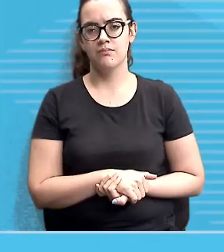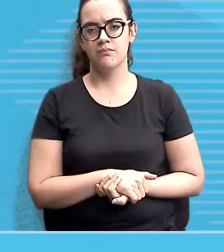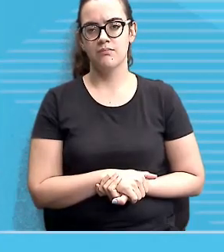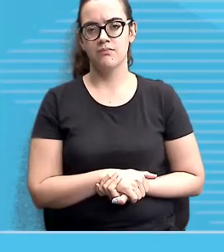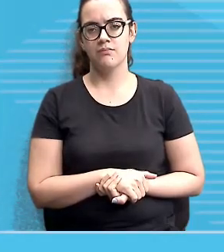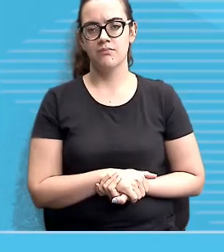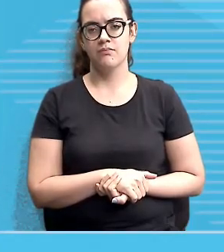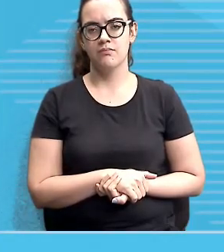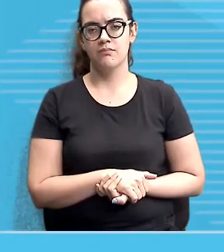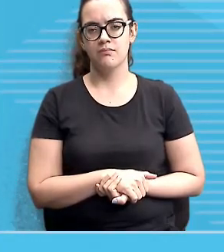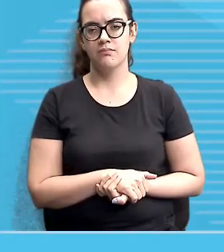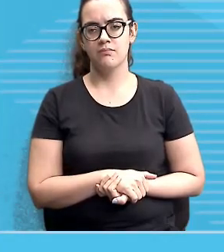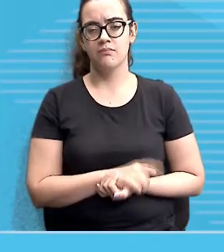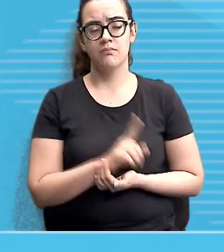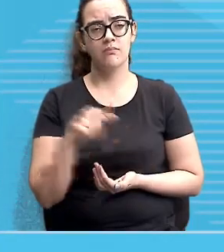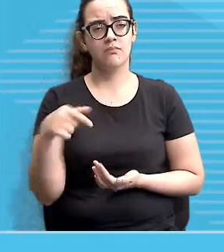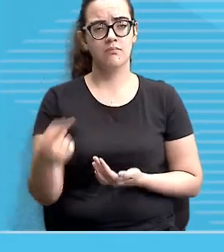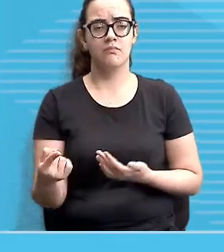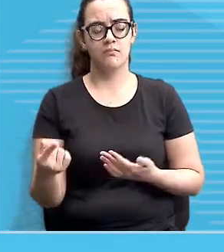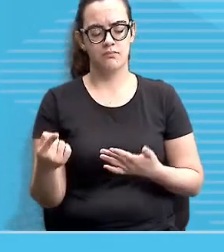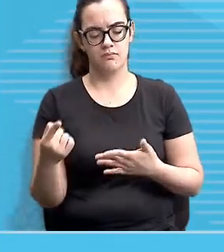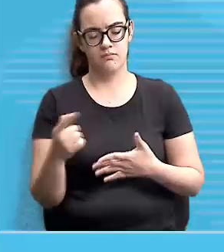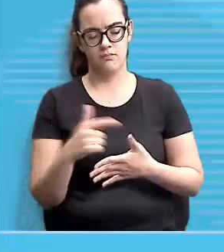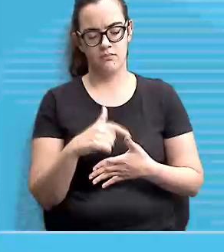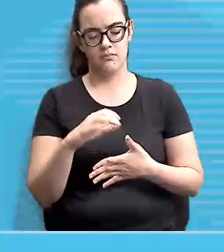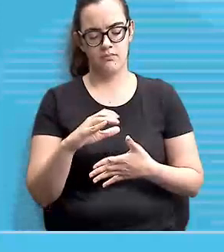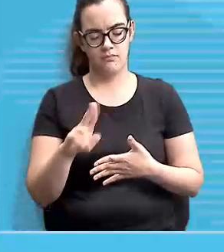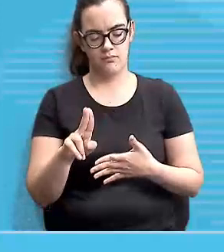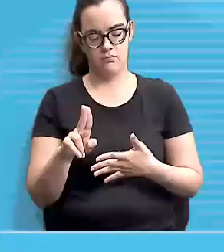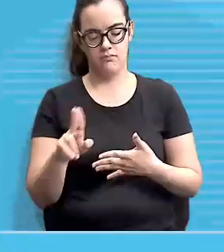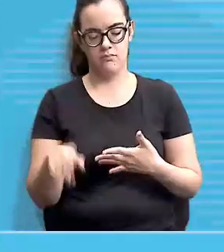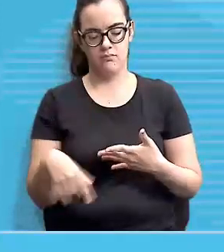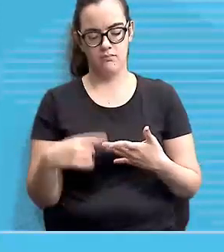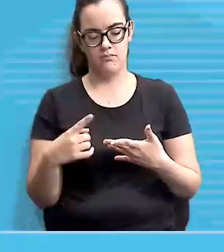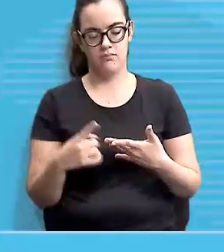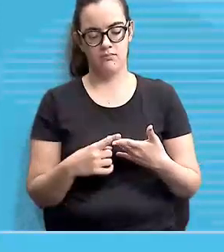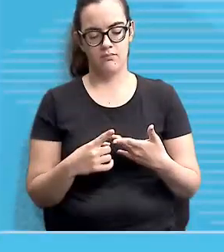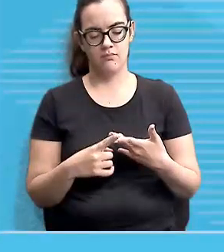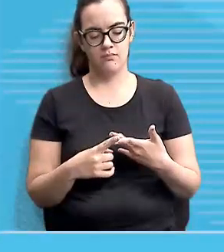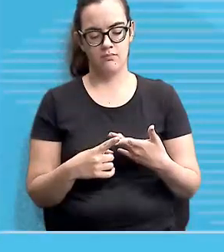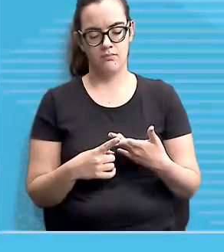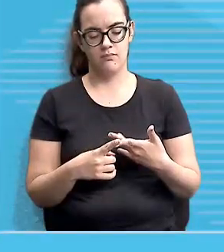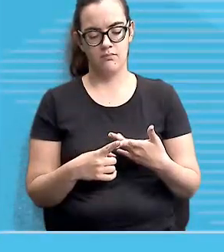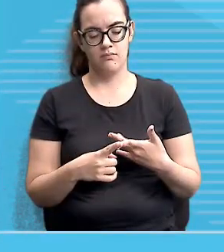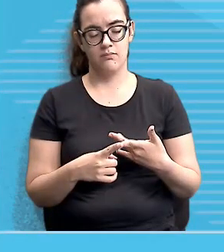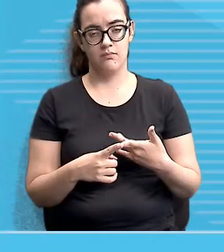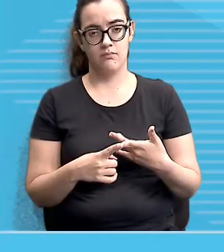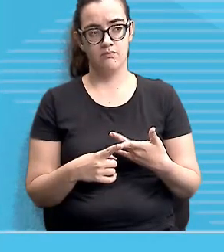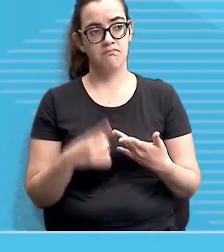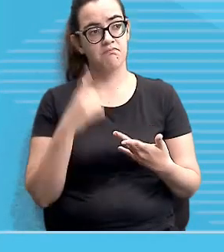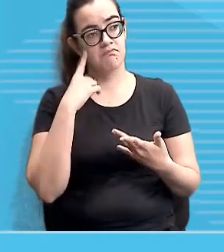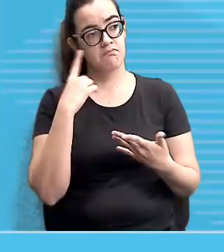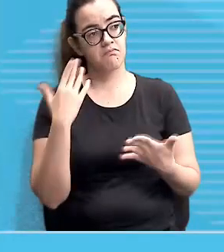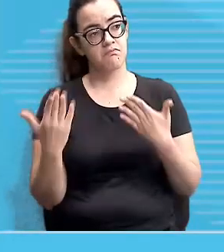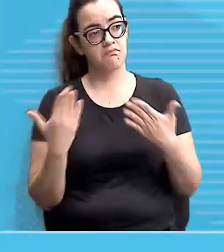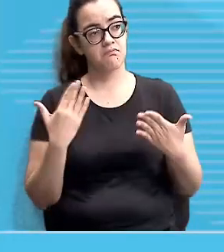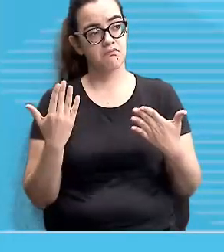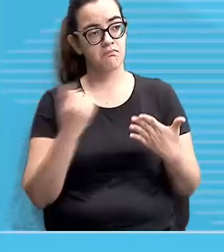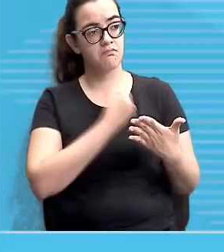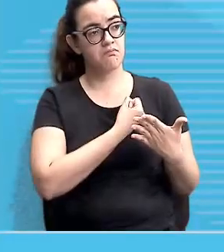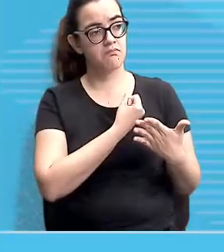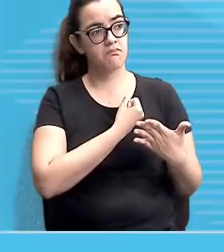e em segundo lugar E aí quem será o ferro Esse